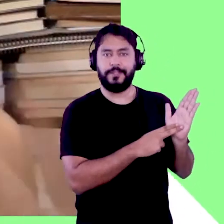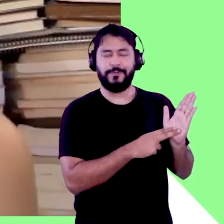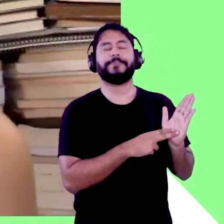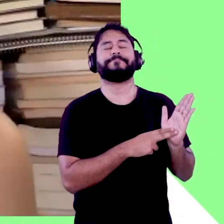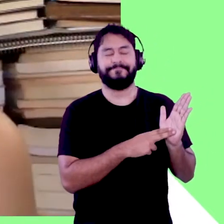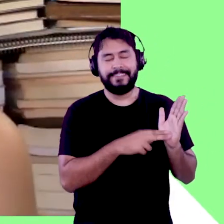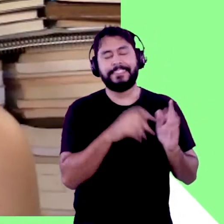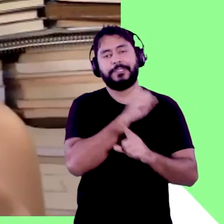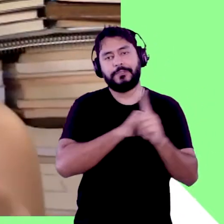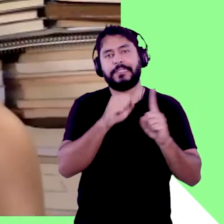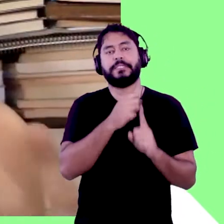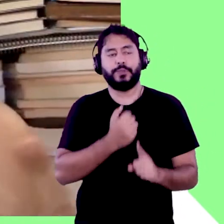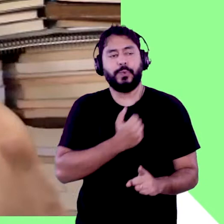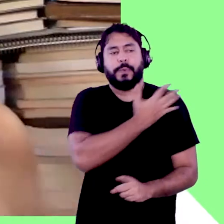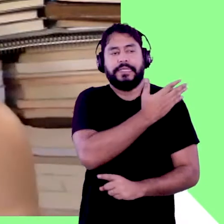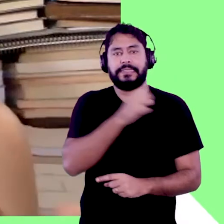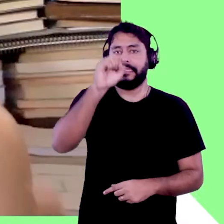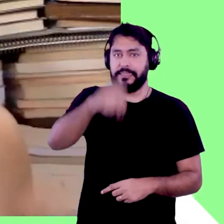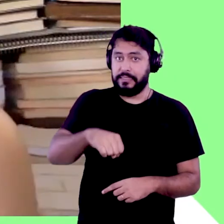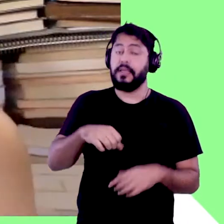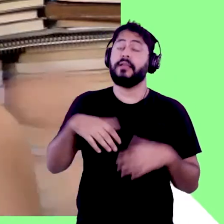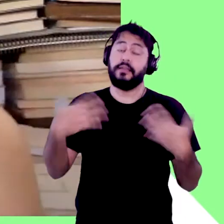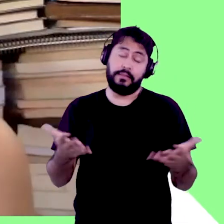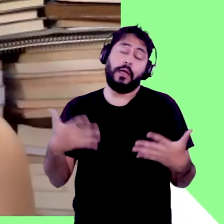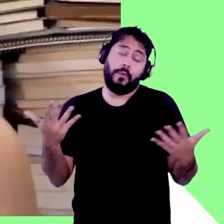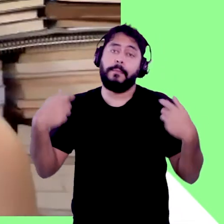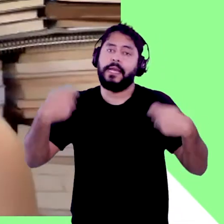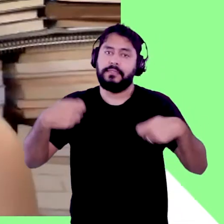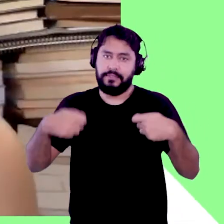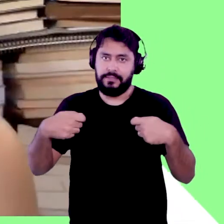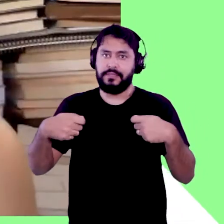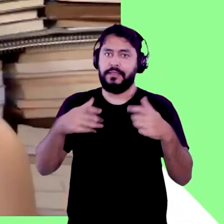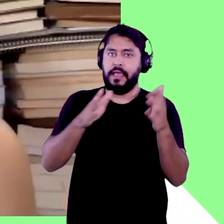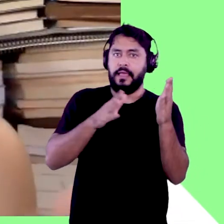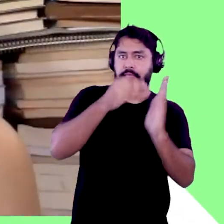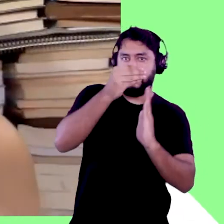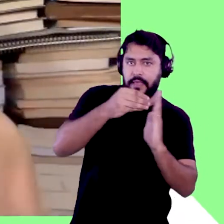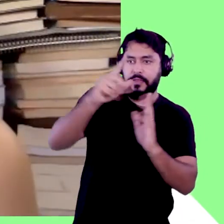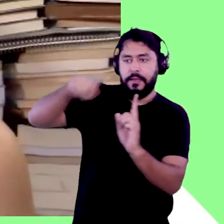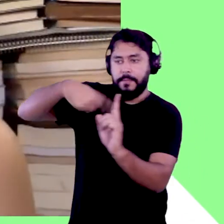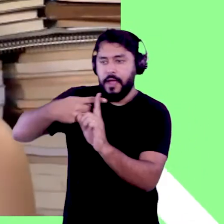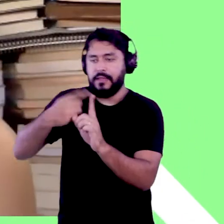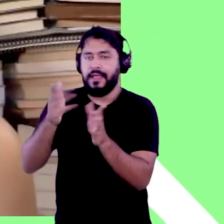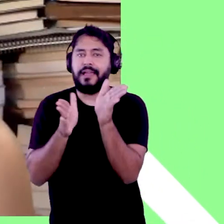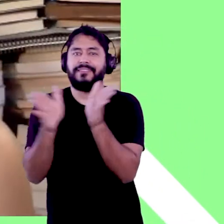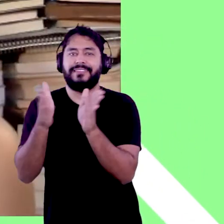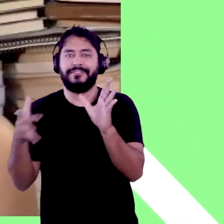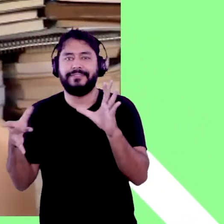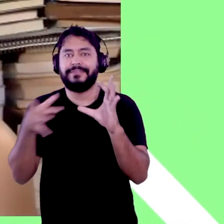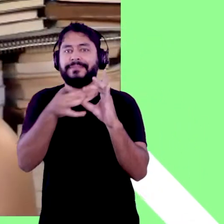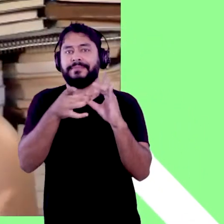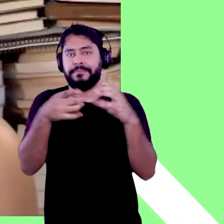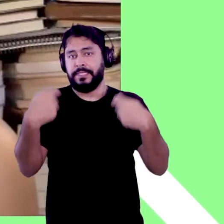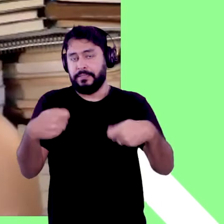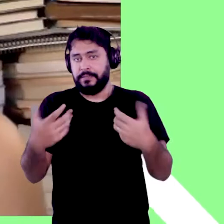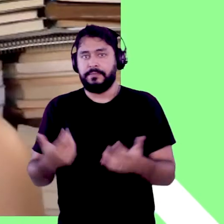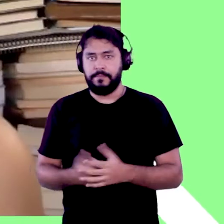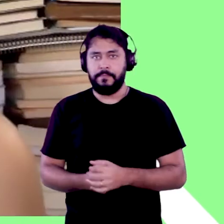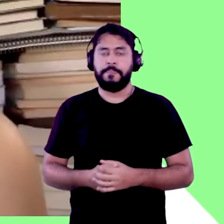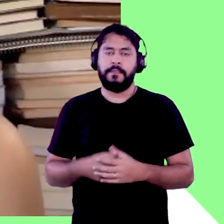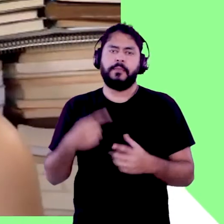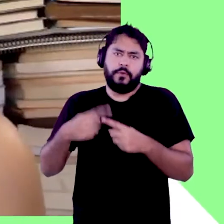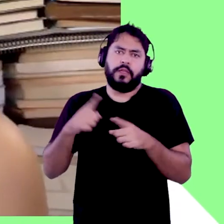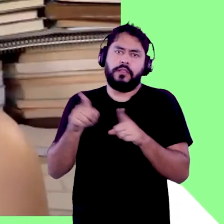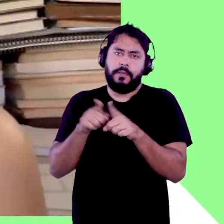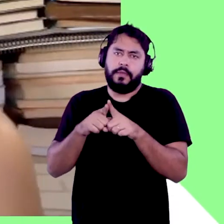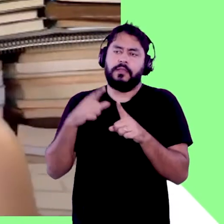e agora até nesse cenário atual, que a gente está passando por diversos movimentos sociais que estão sendo acelerados